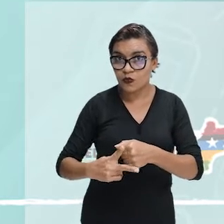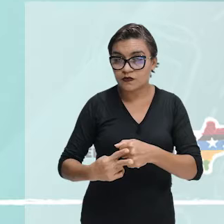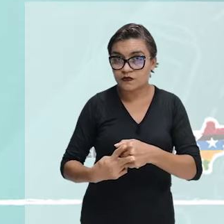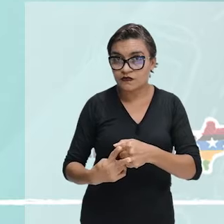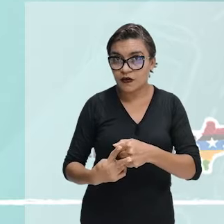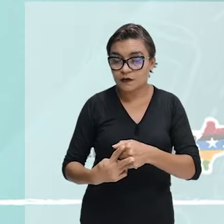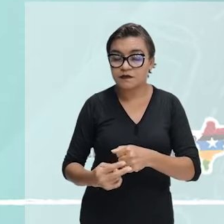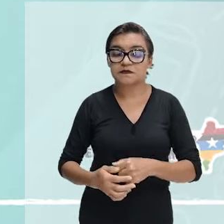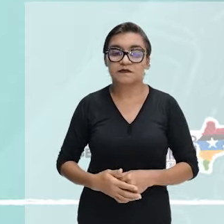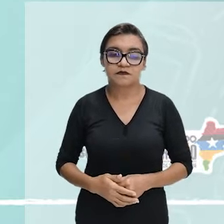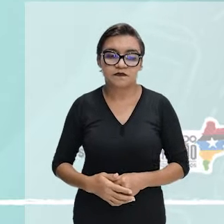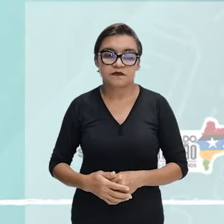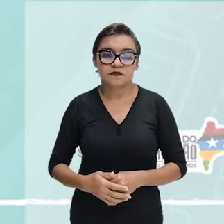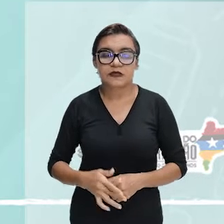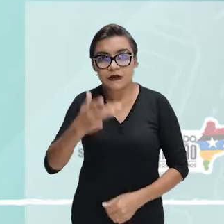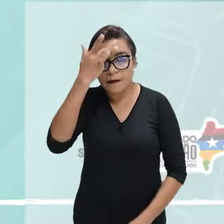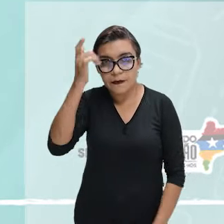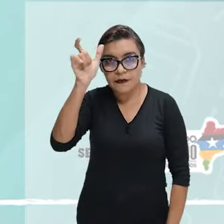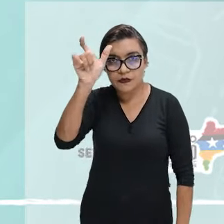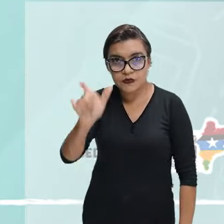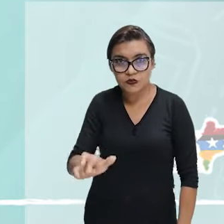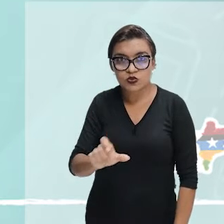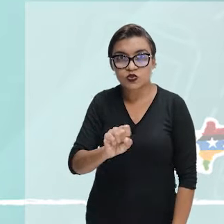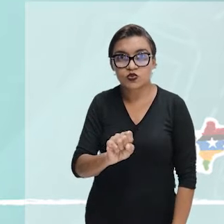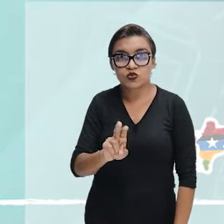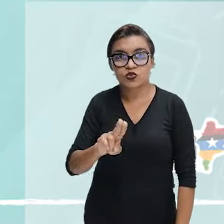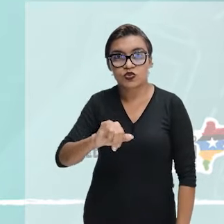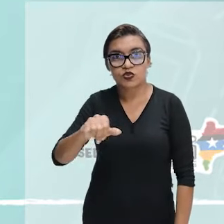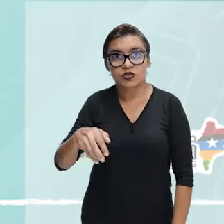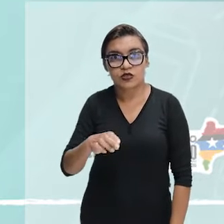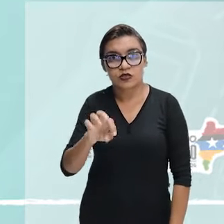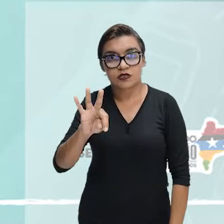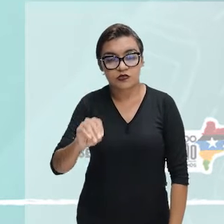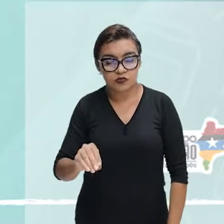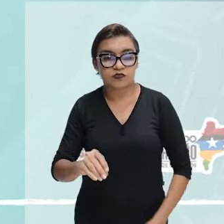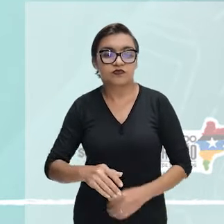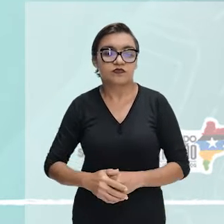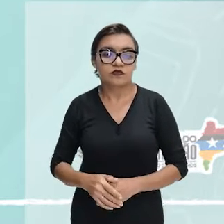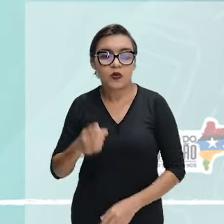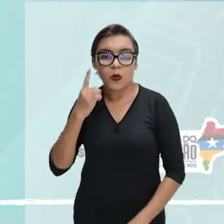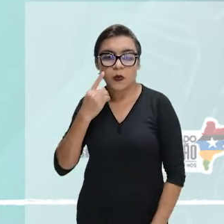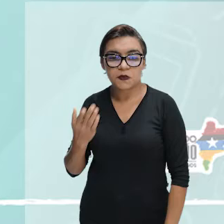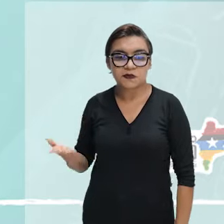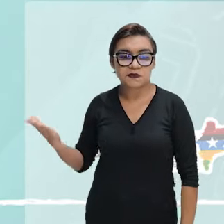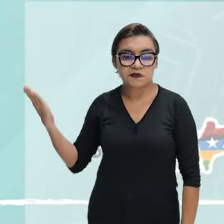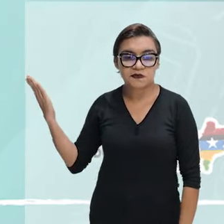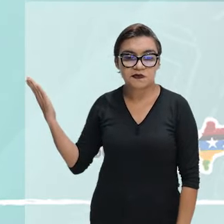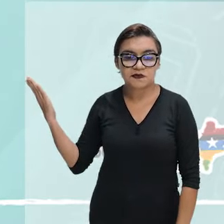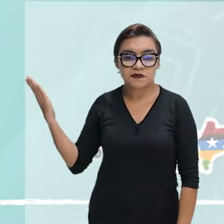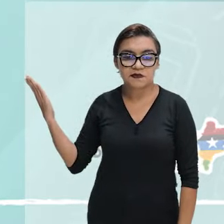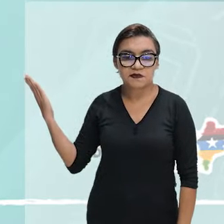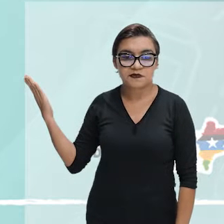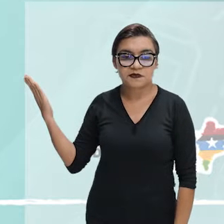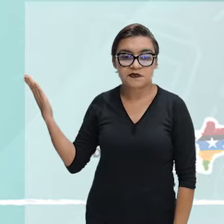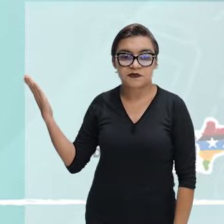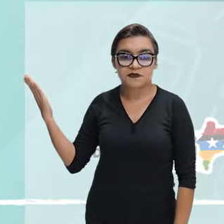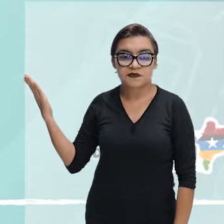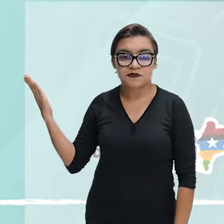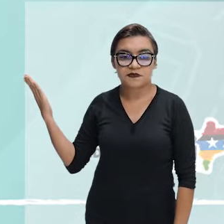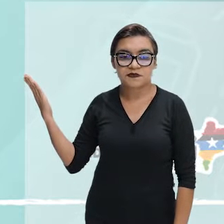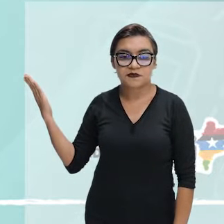meu sujeito? Tá? O pronome sujeito. You, tú, vos, él,